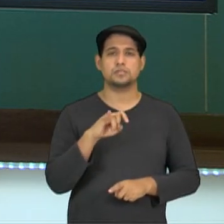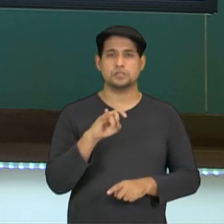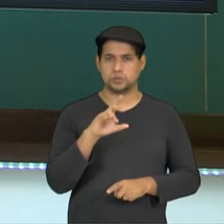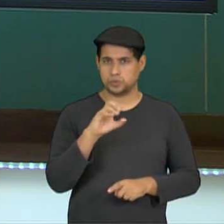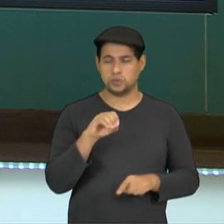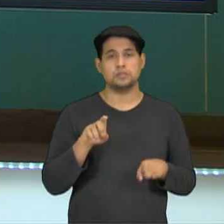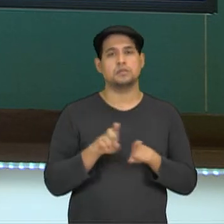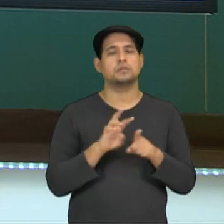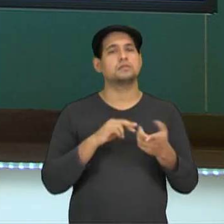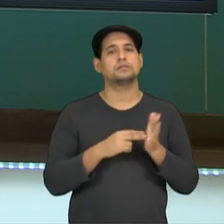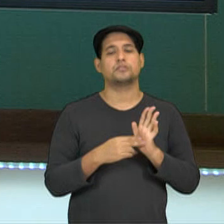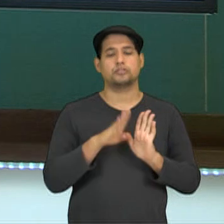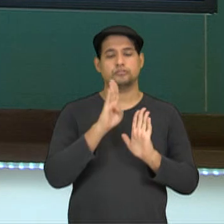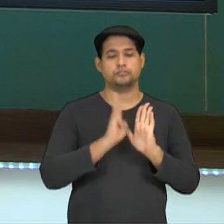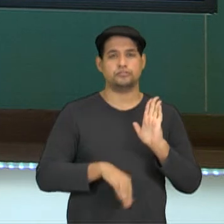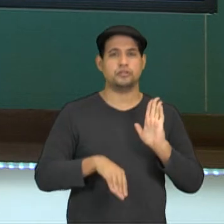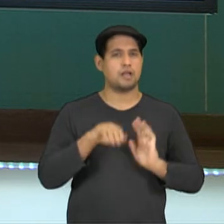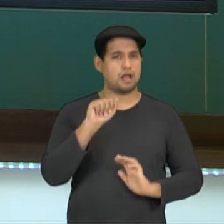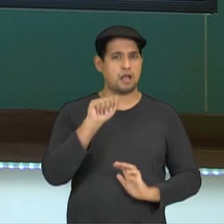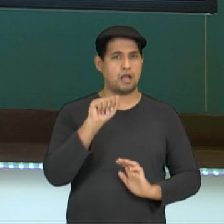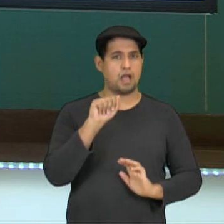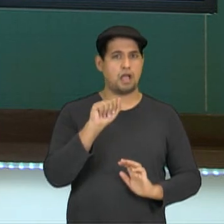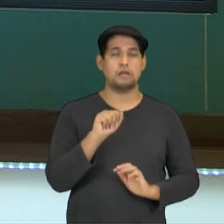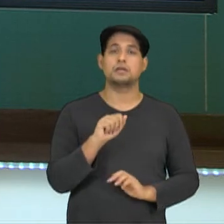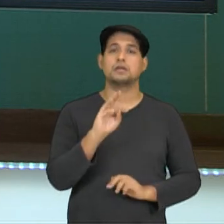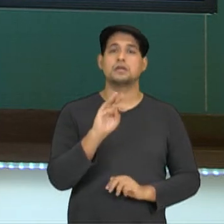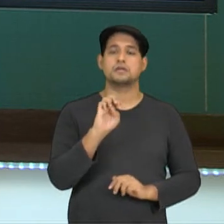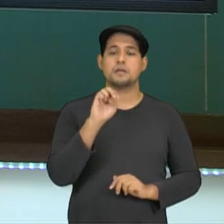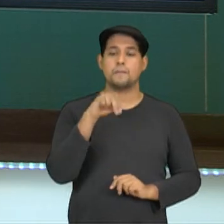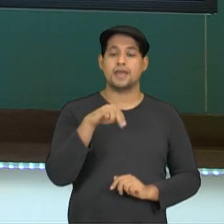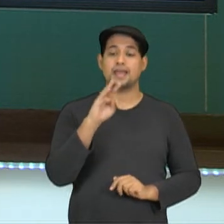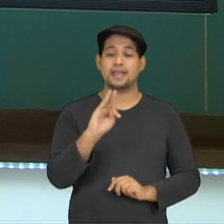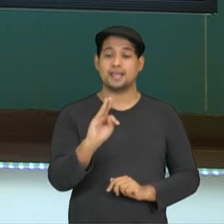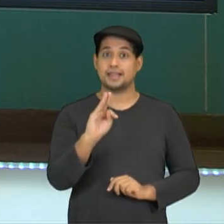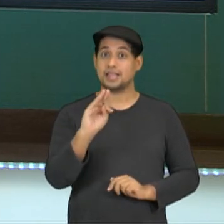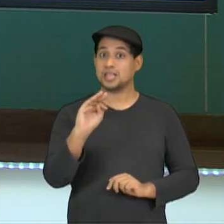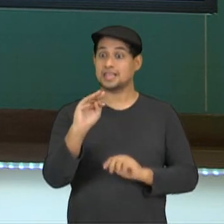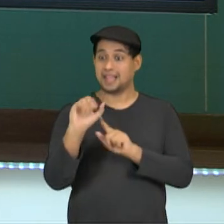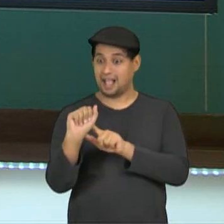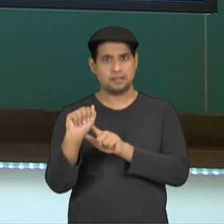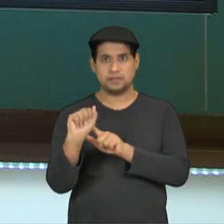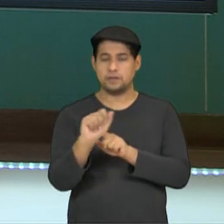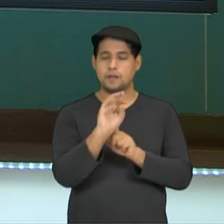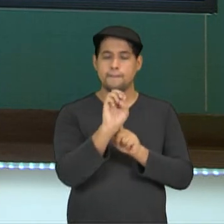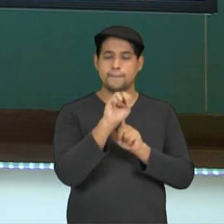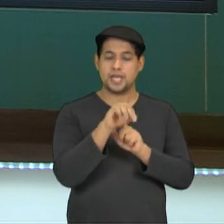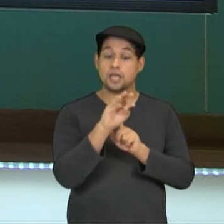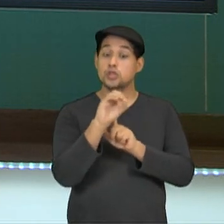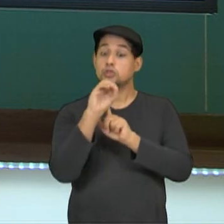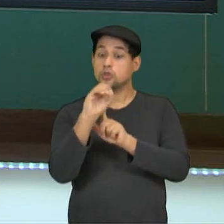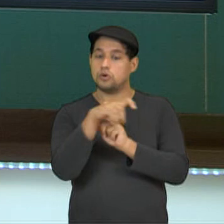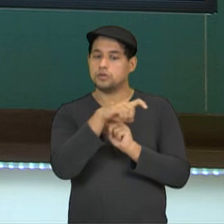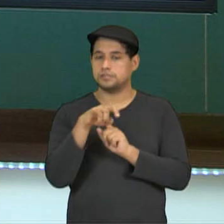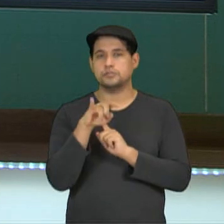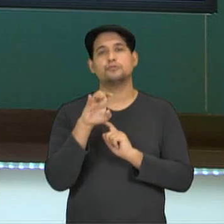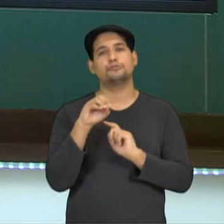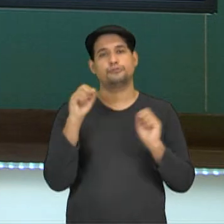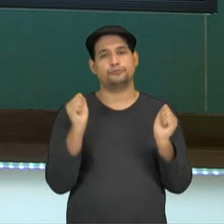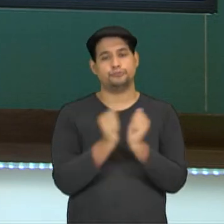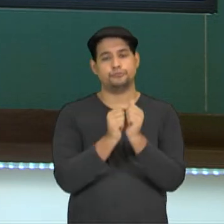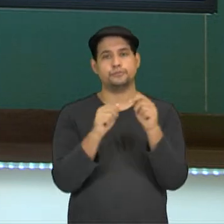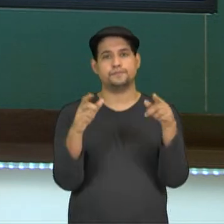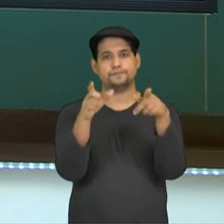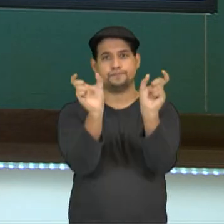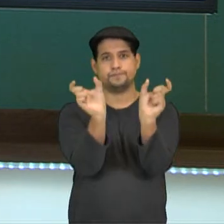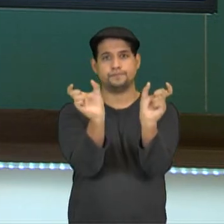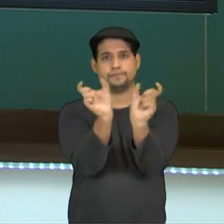usei o prefixo, tirei o A, tá? Deixei só o início ali, né? Juntei com a palavra óxido, então por isso